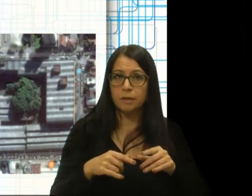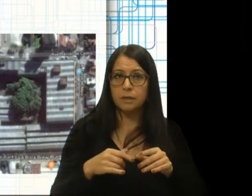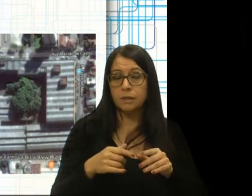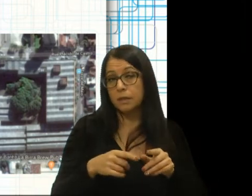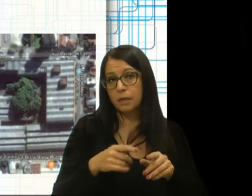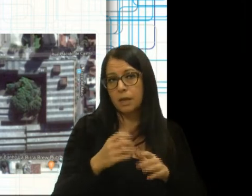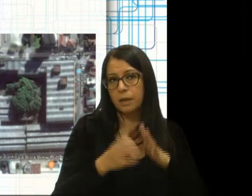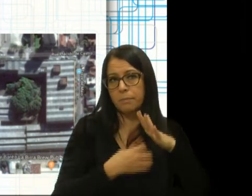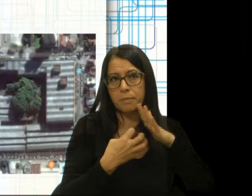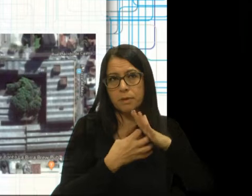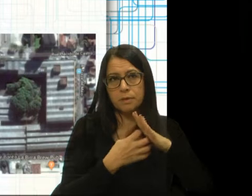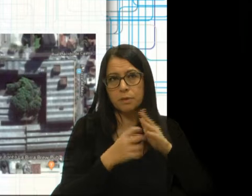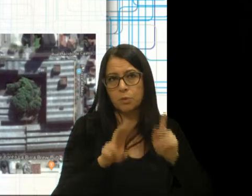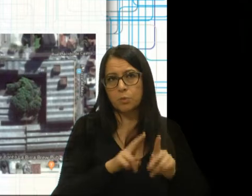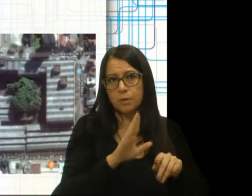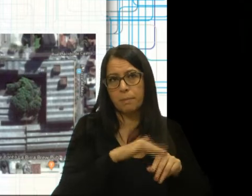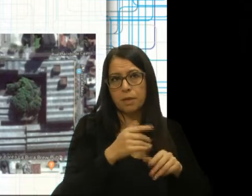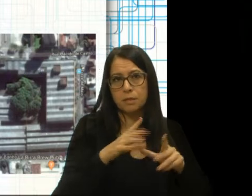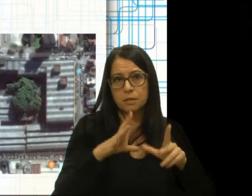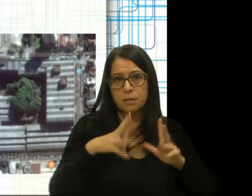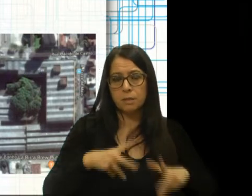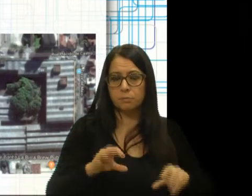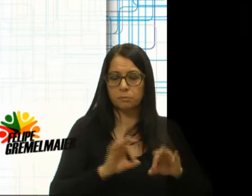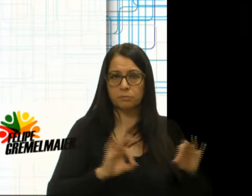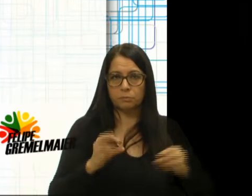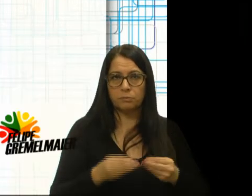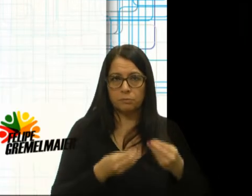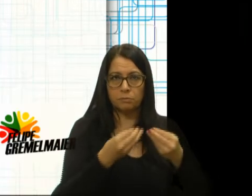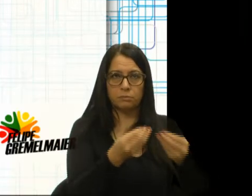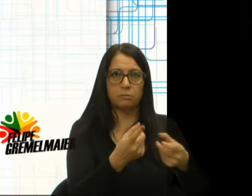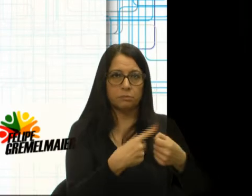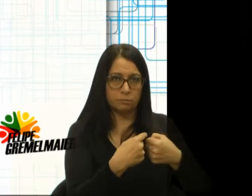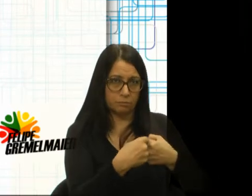estão limpos e organizados para serem entregues ao município.